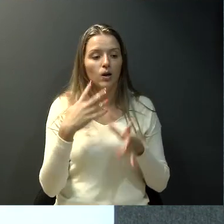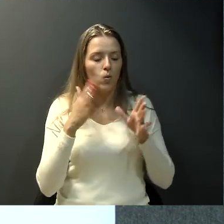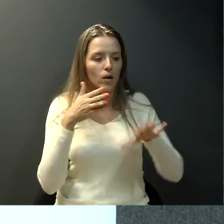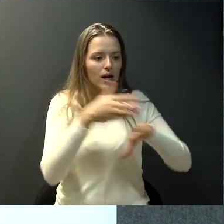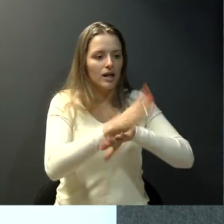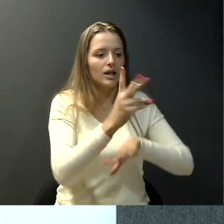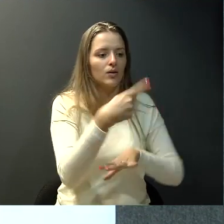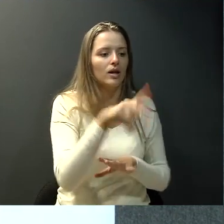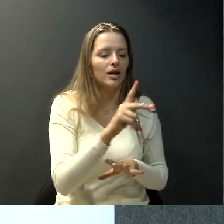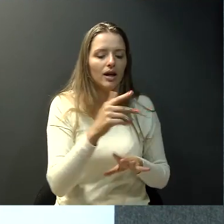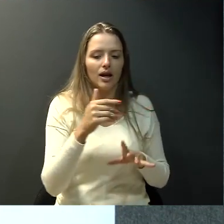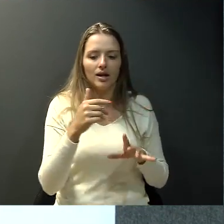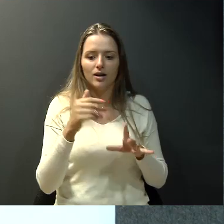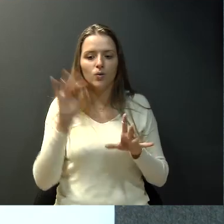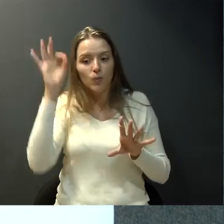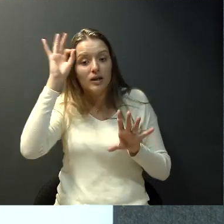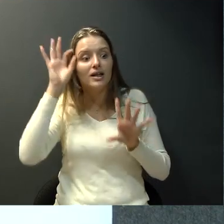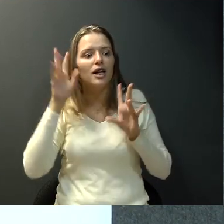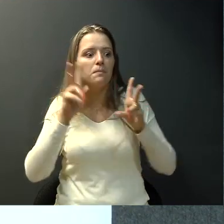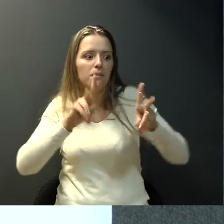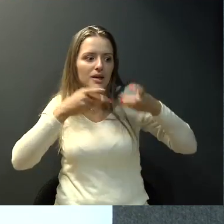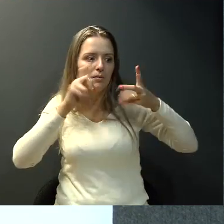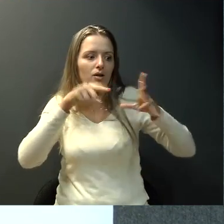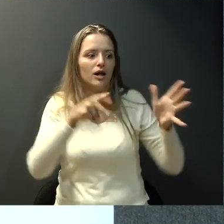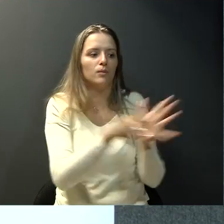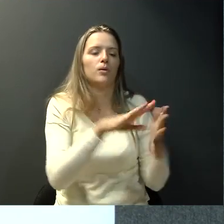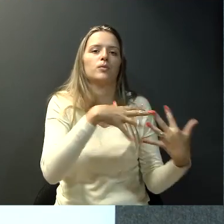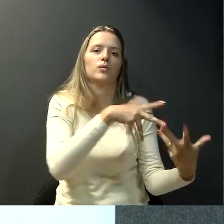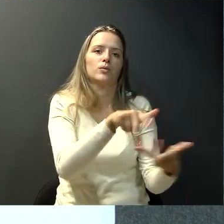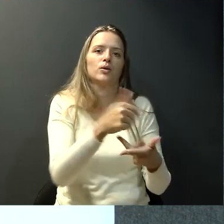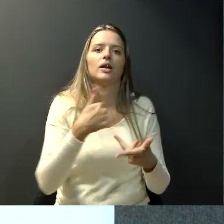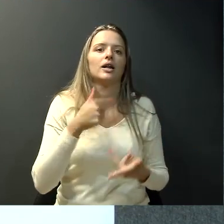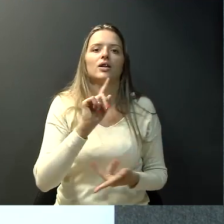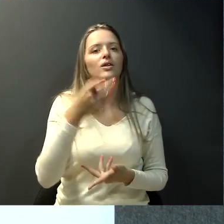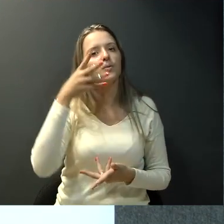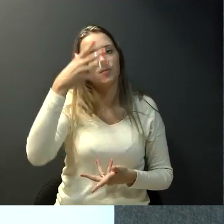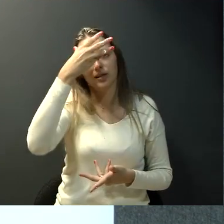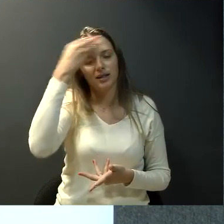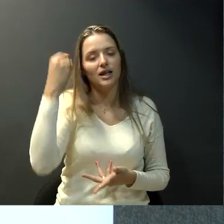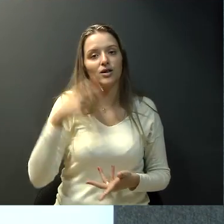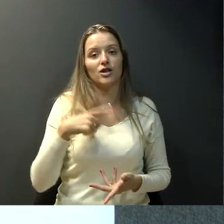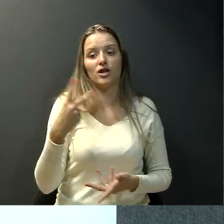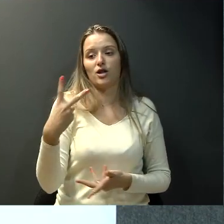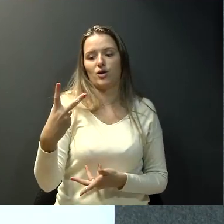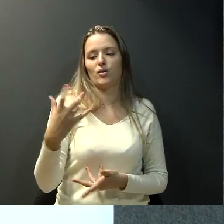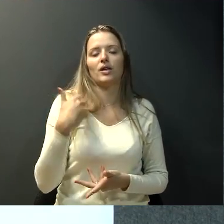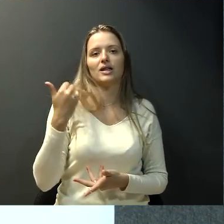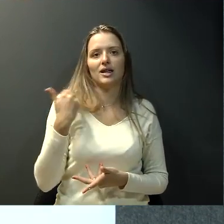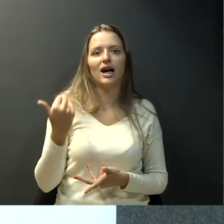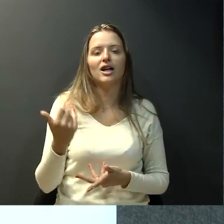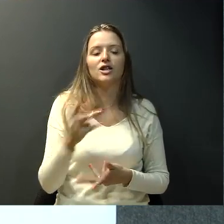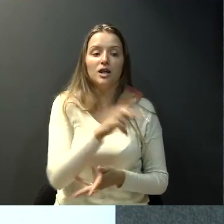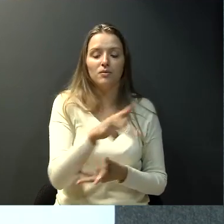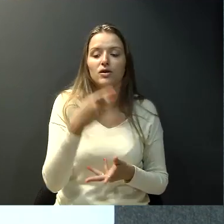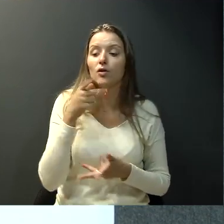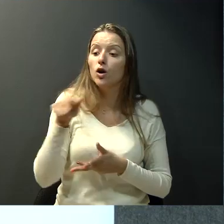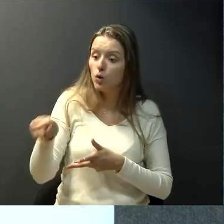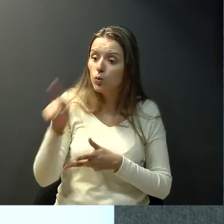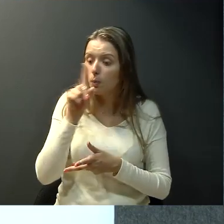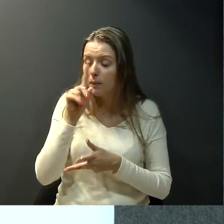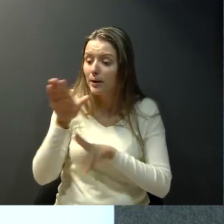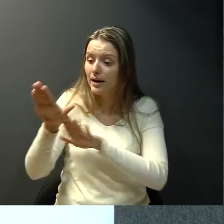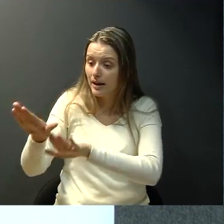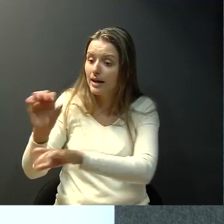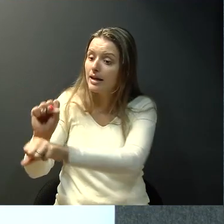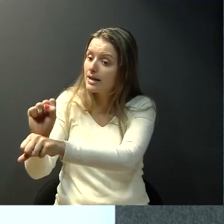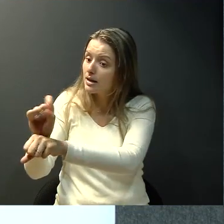lá ele viu ele mesmo, que era o mundo dele. E eu nunca me esqueço que ele tinha 2 aninhos e a professora me disse, tu fica ali no corredor esperando ele, porque ele